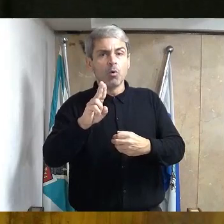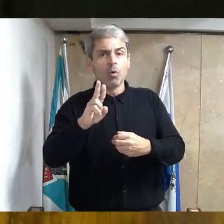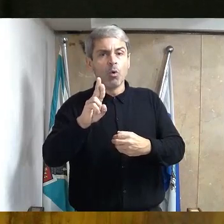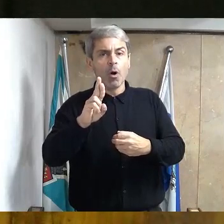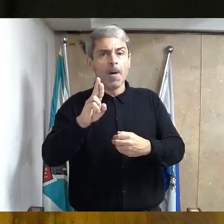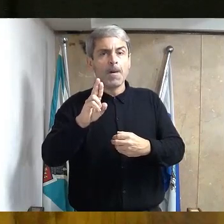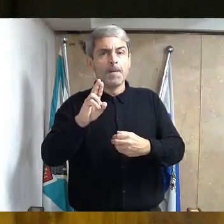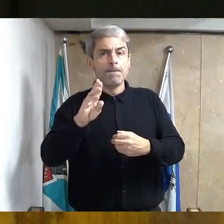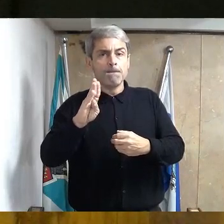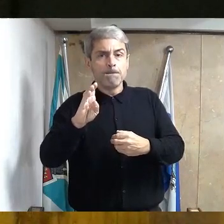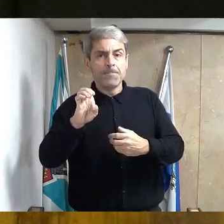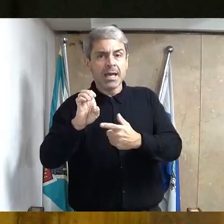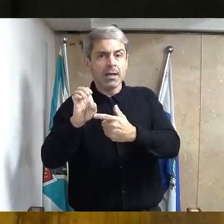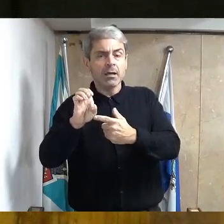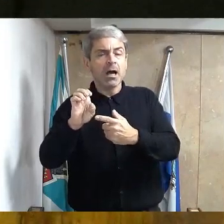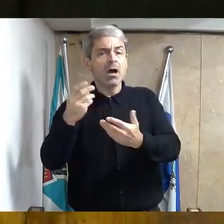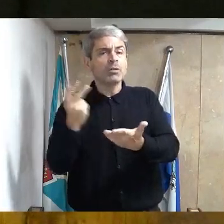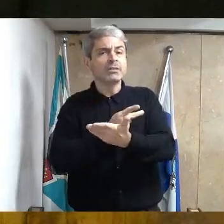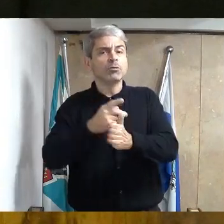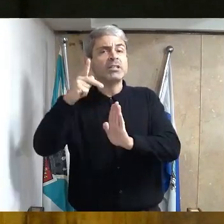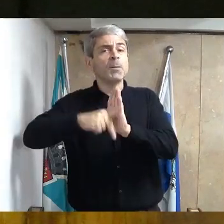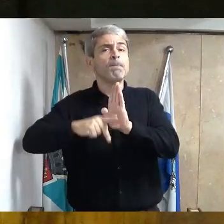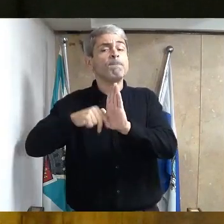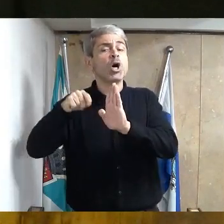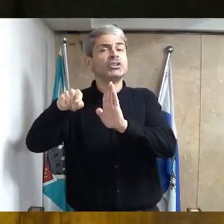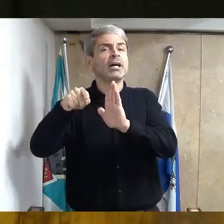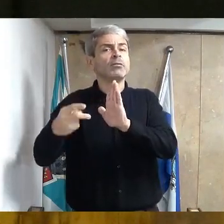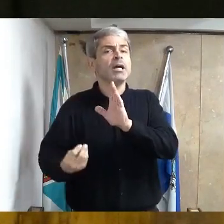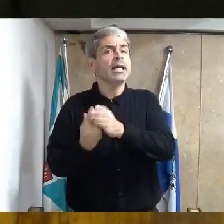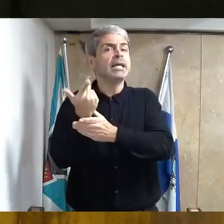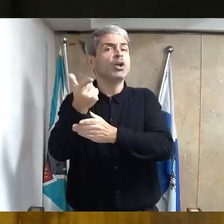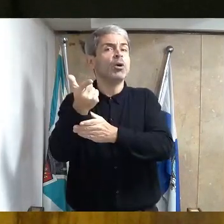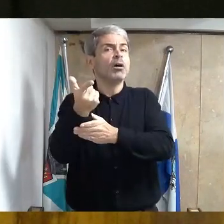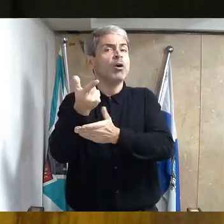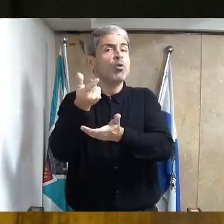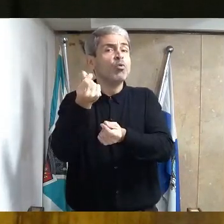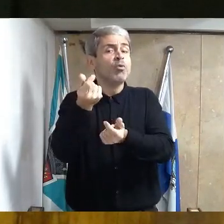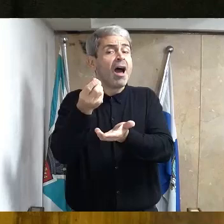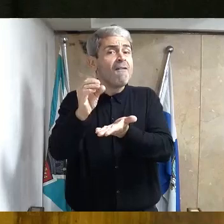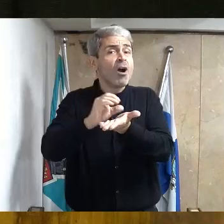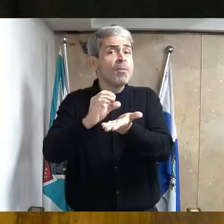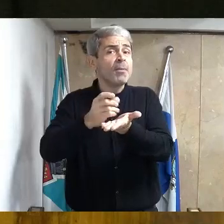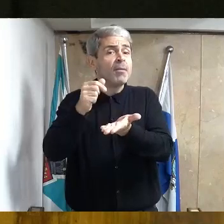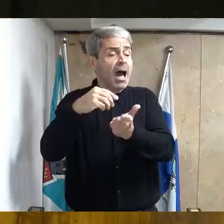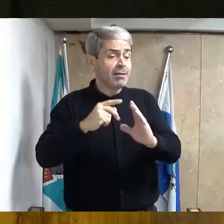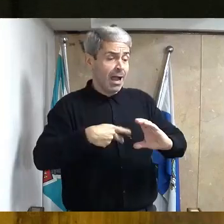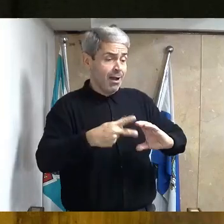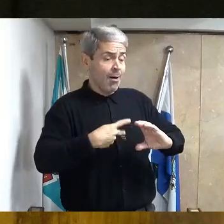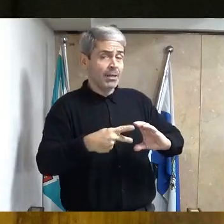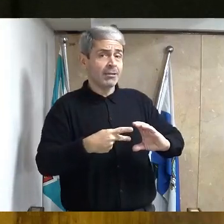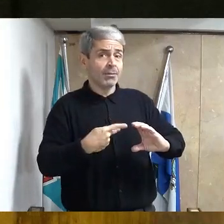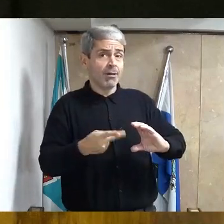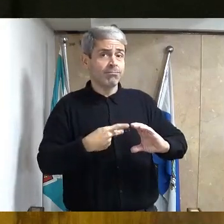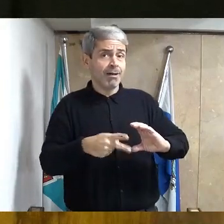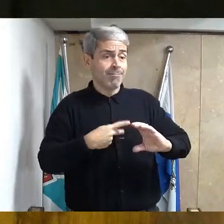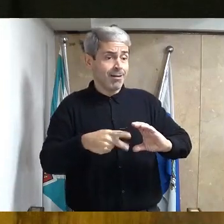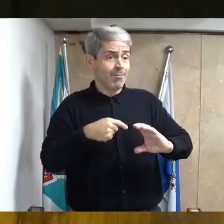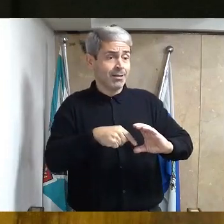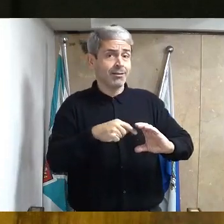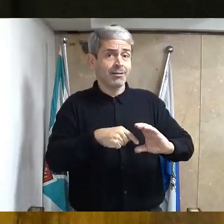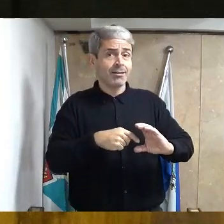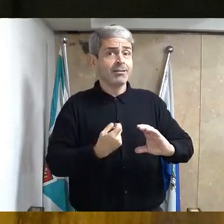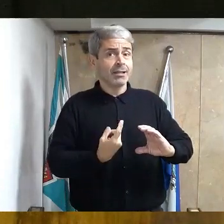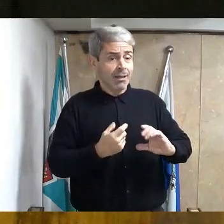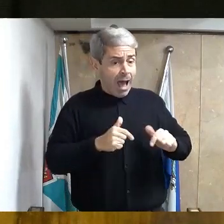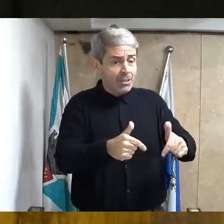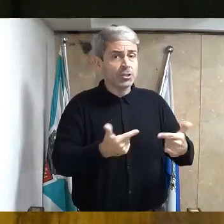precisamos, eles precisam entender que essa casa aqui tem que ter autonomia, porque nós estamos nas